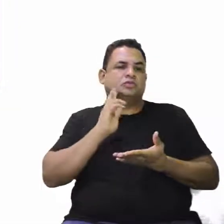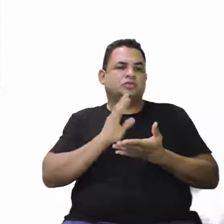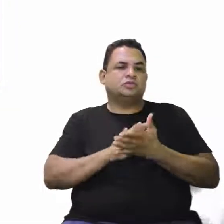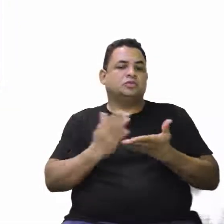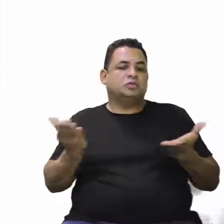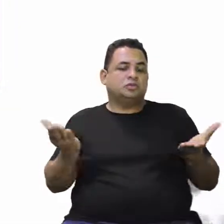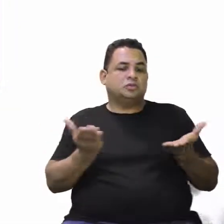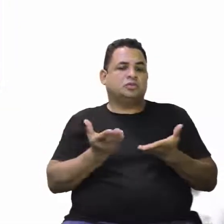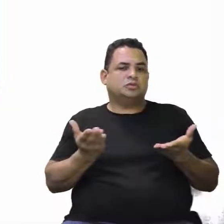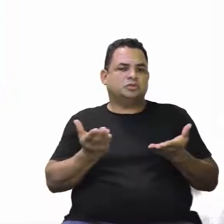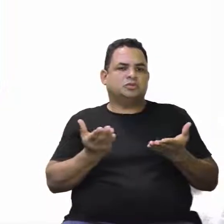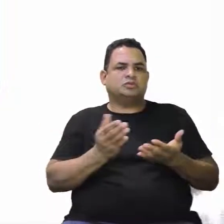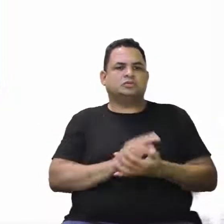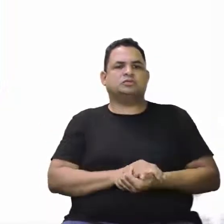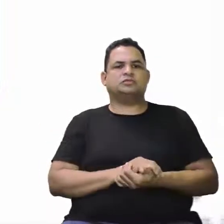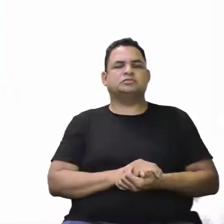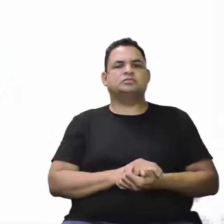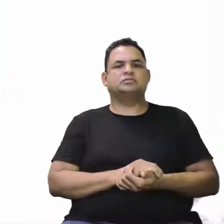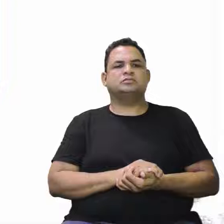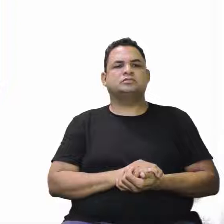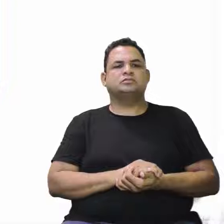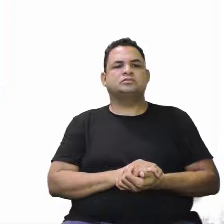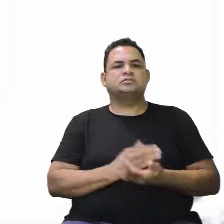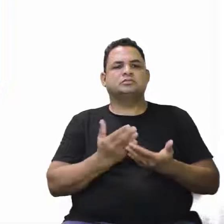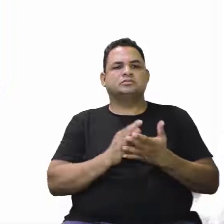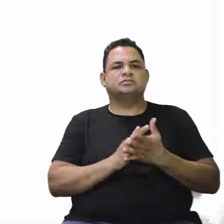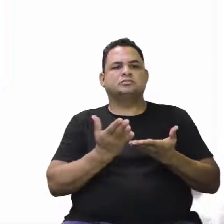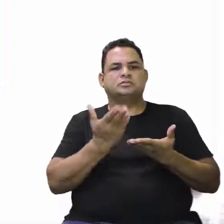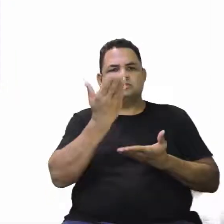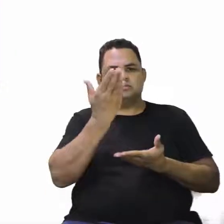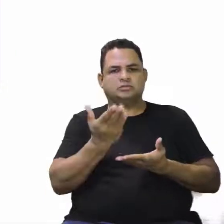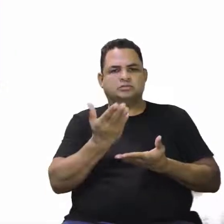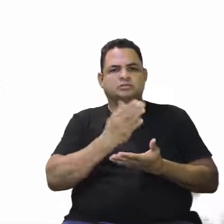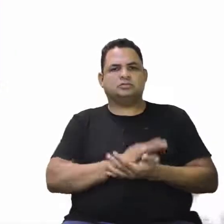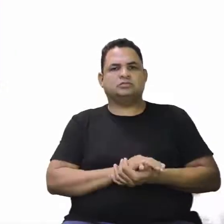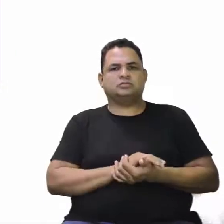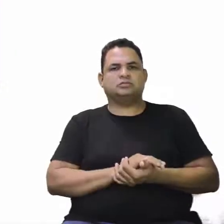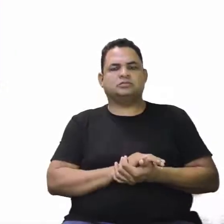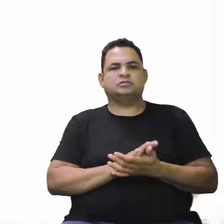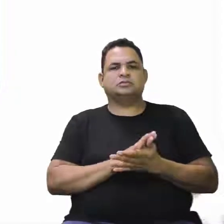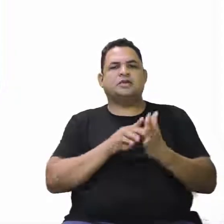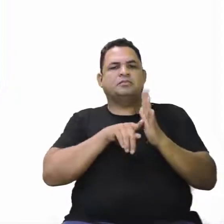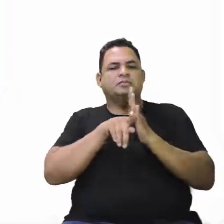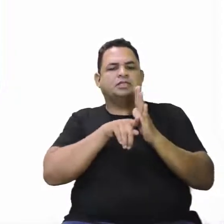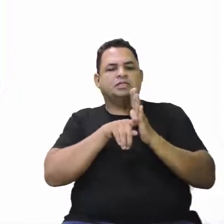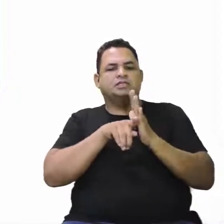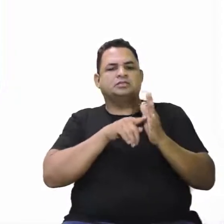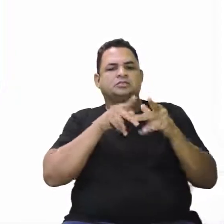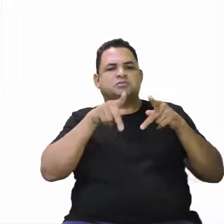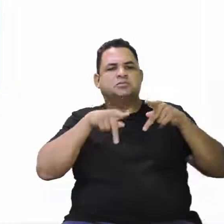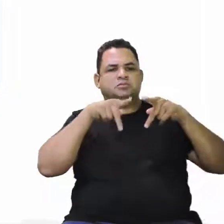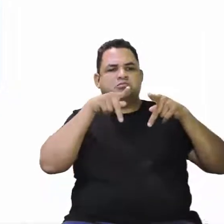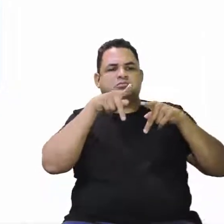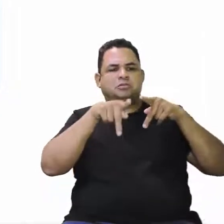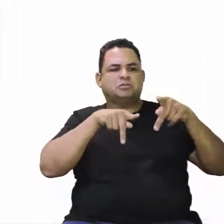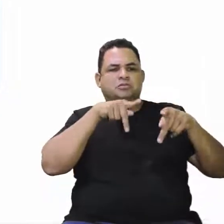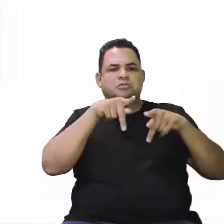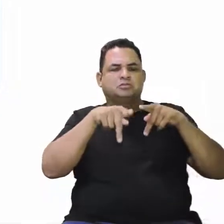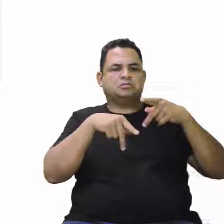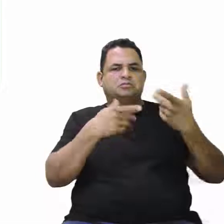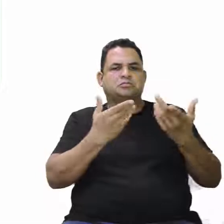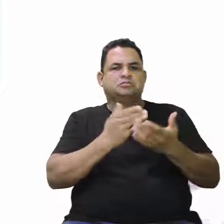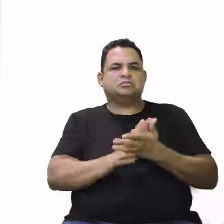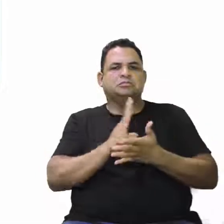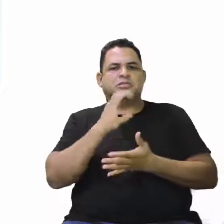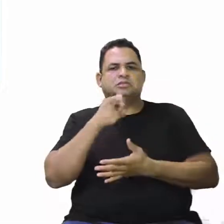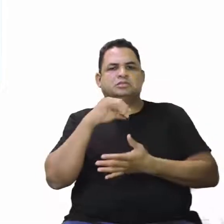Informação aí atualizada, conforme o censo demográfico. Na verdade, não